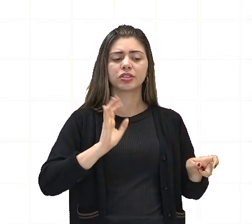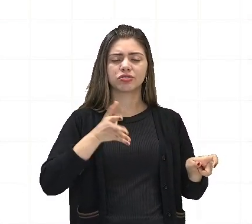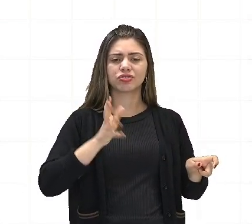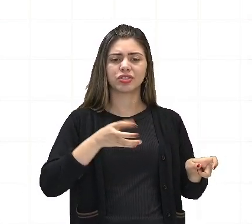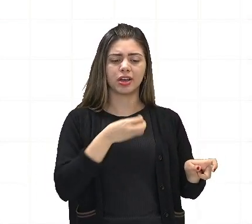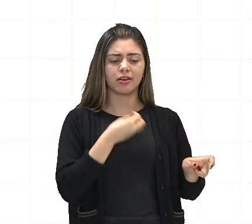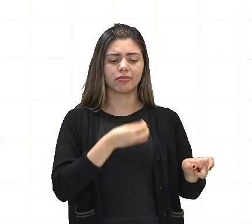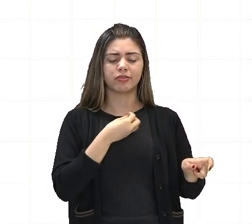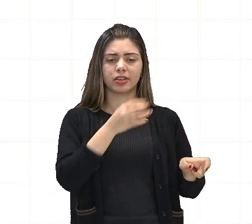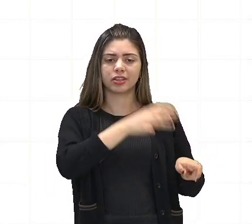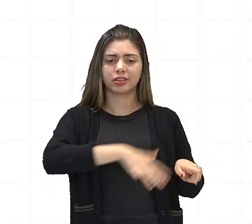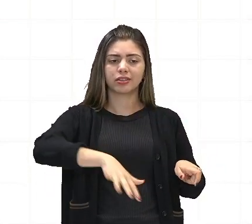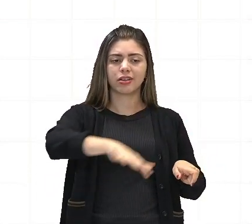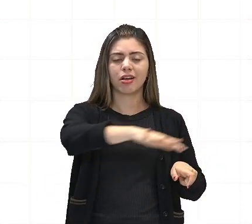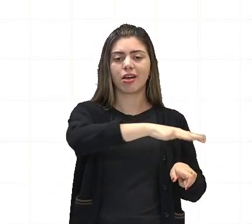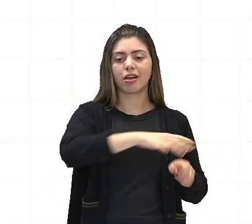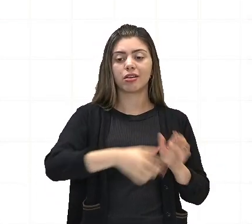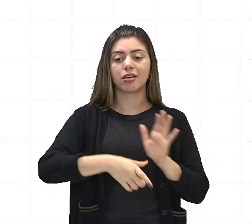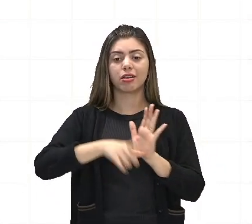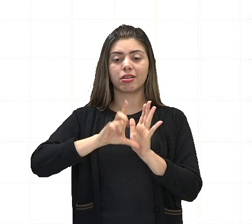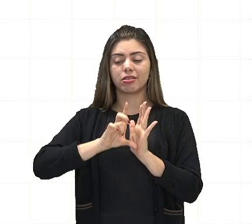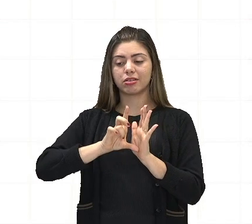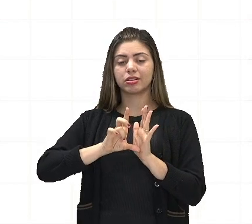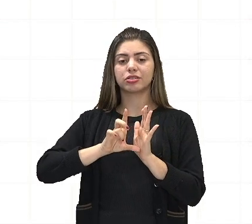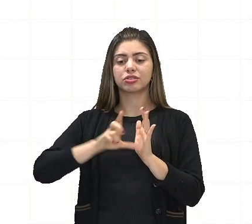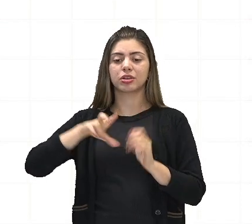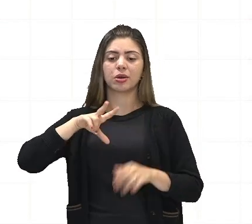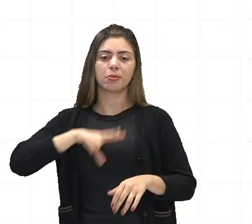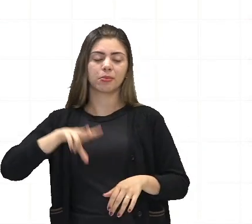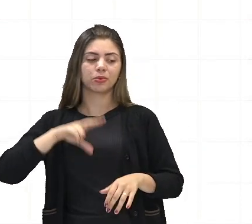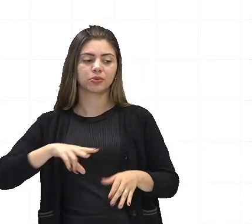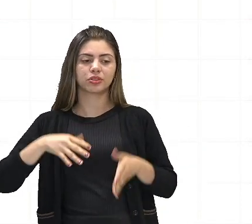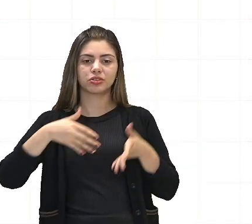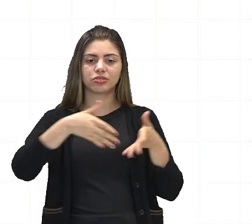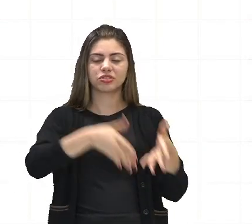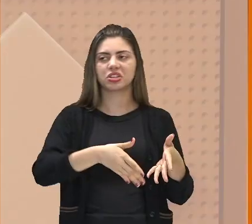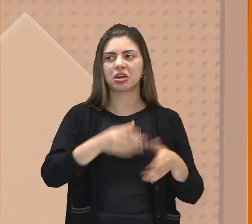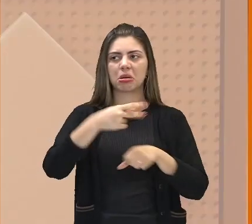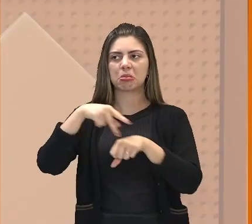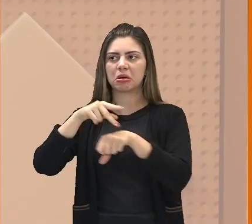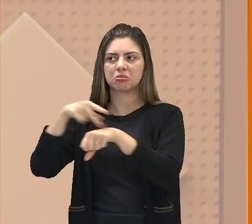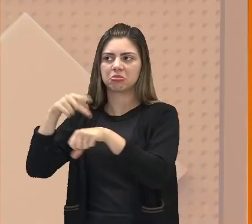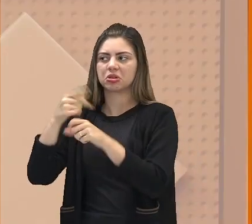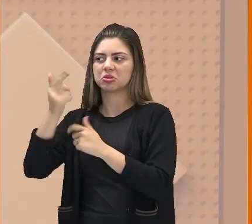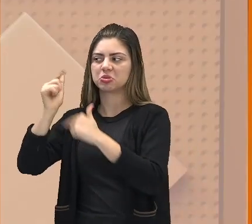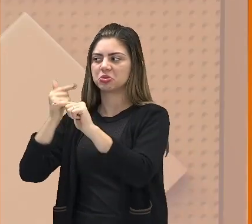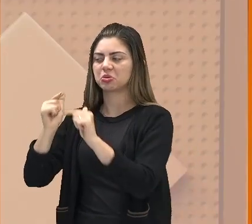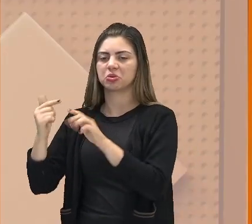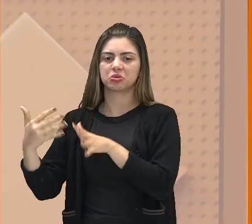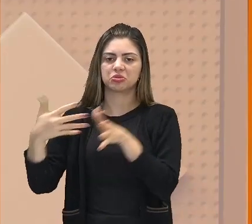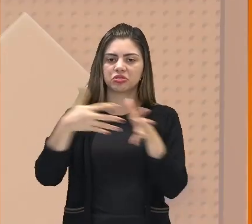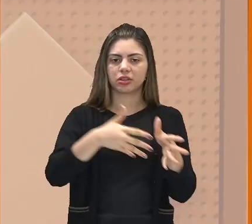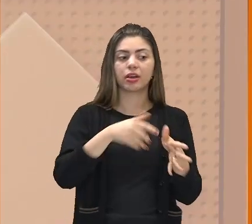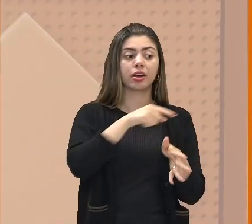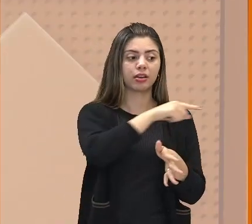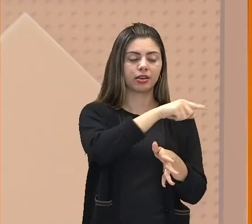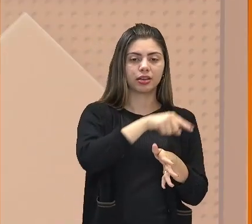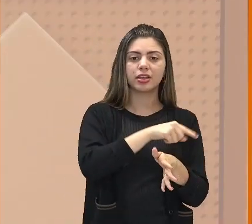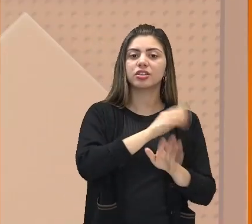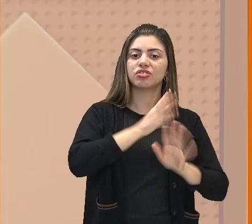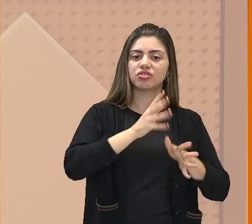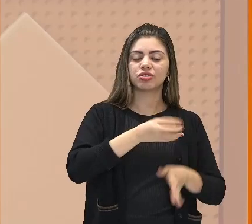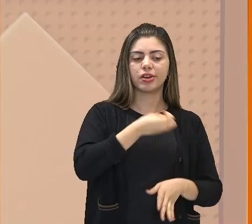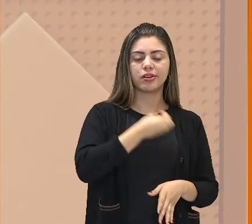aqui na região, né, antes da chegada de outros povos, de outros, vamos dizer assim, habitantes que vai